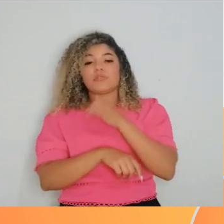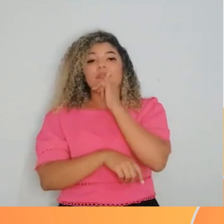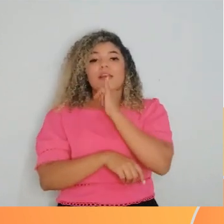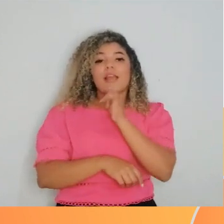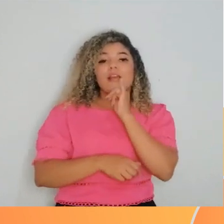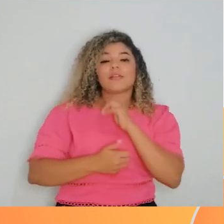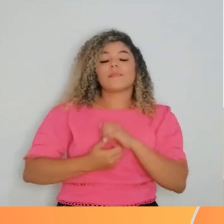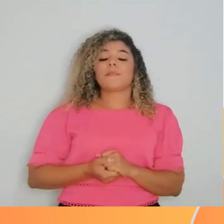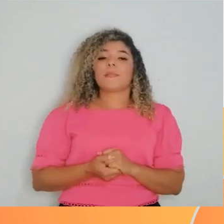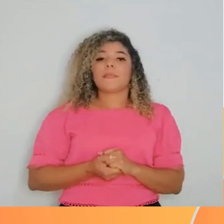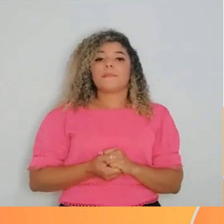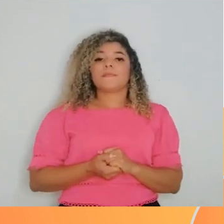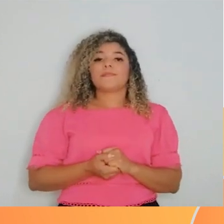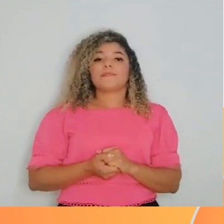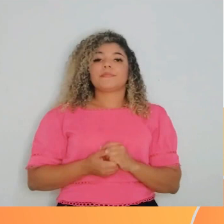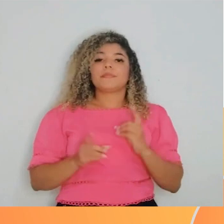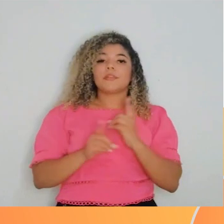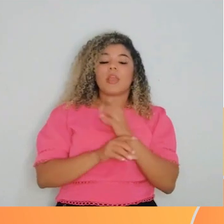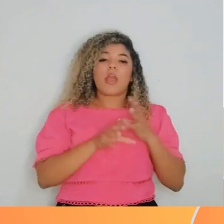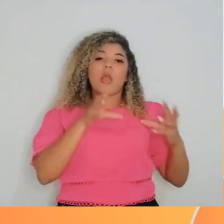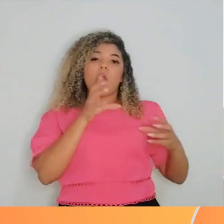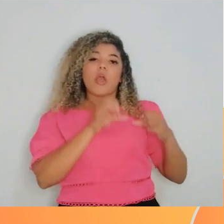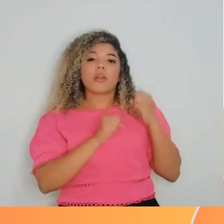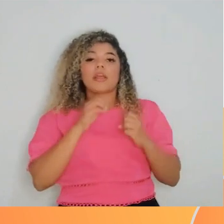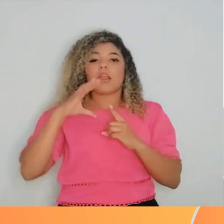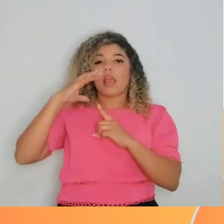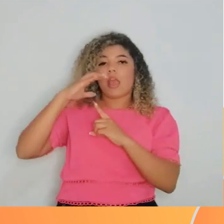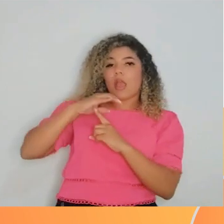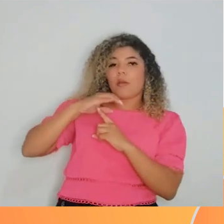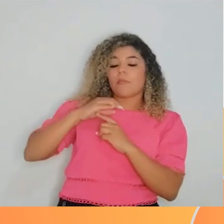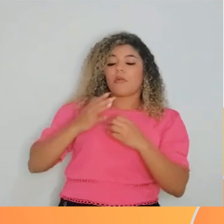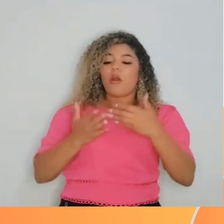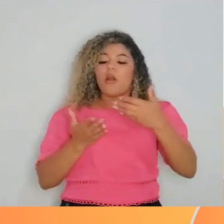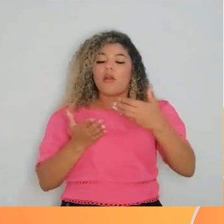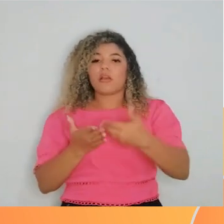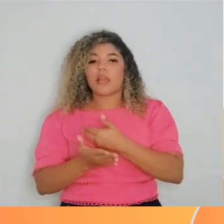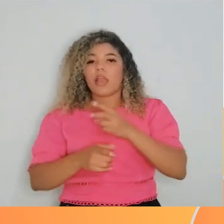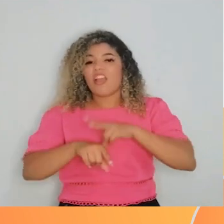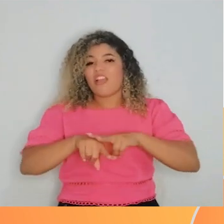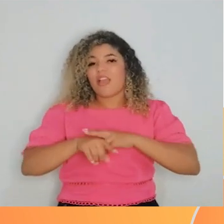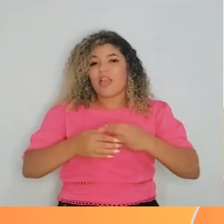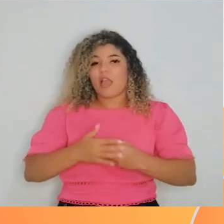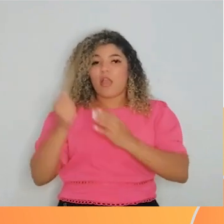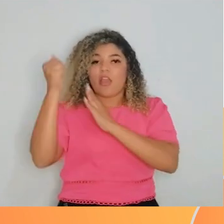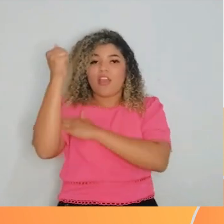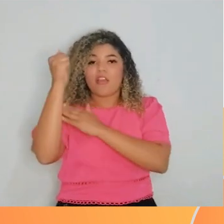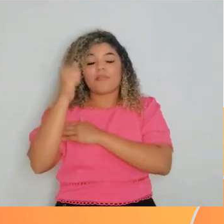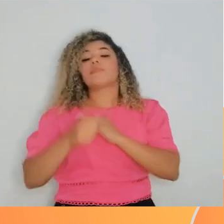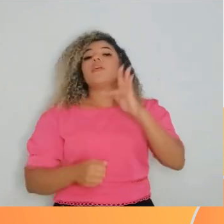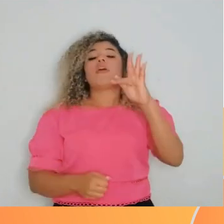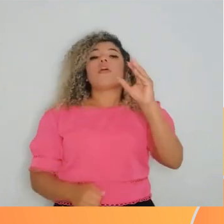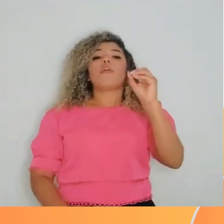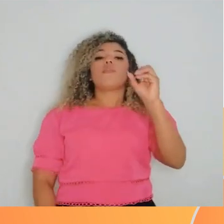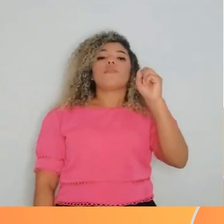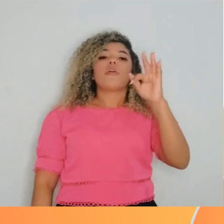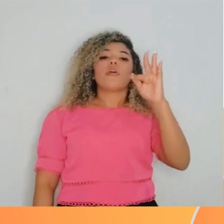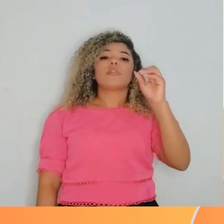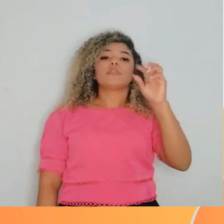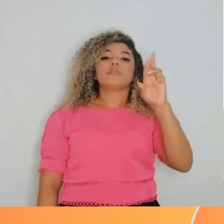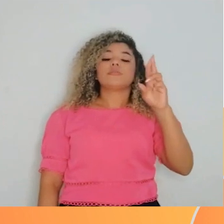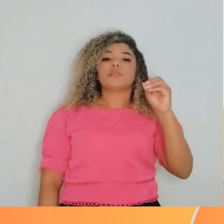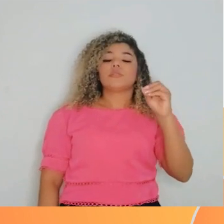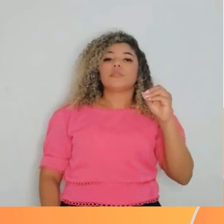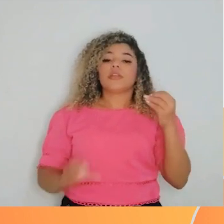temos exemplo na sua obtenção, leites, brócolis, espinafre. O fósforo, que participa do metabolismo das